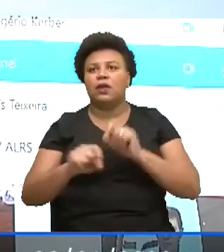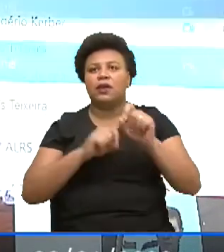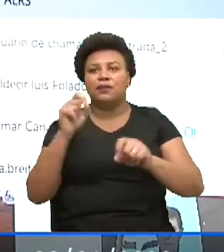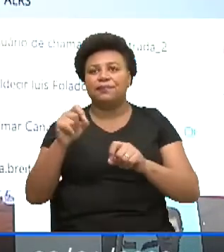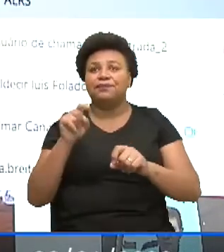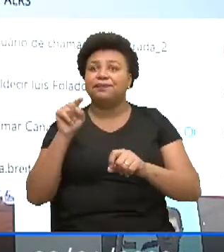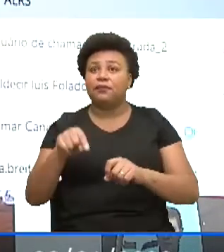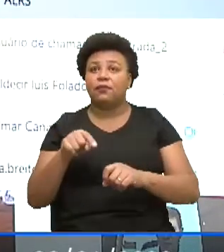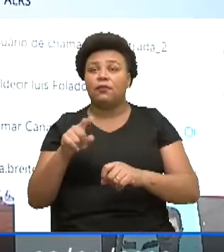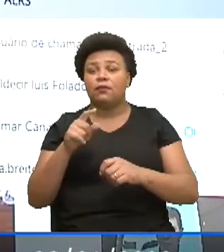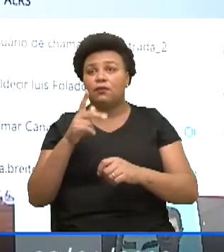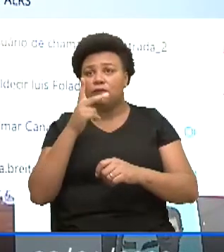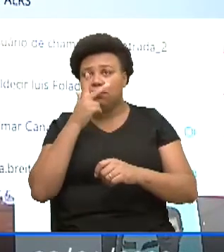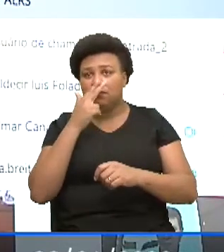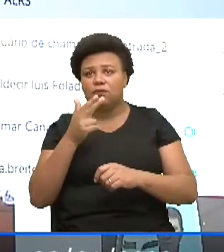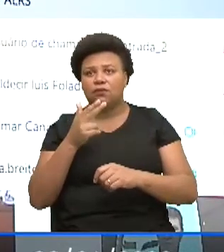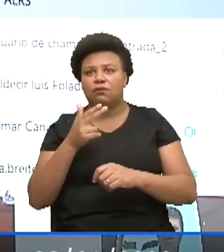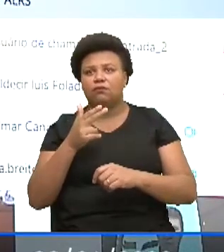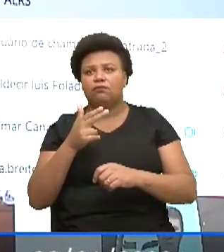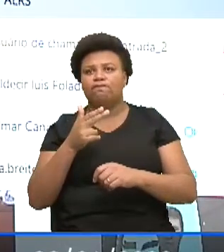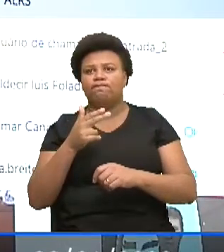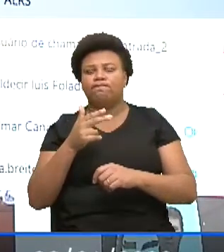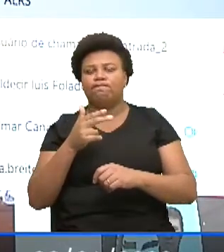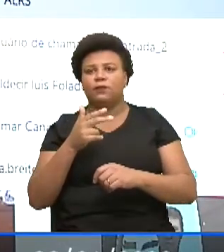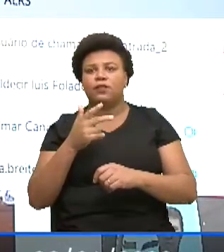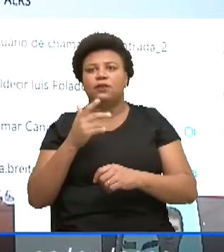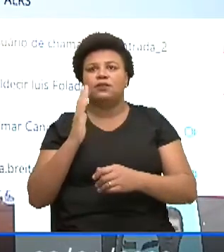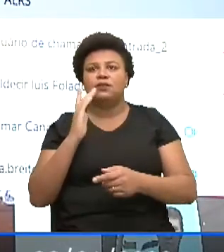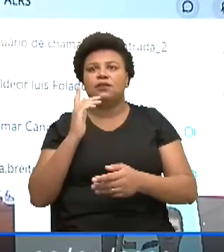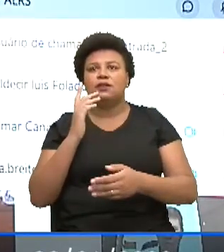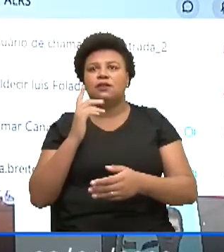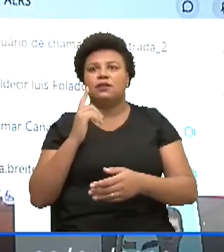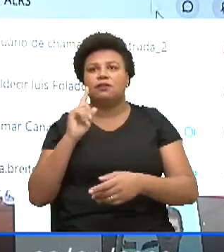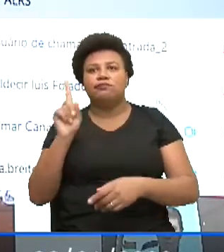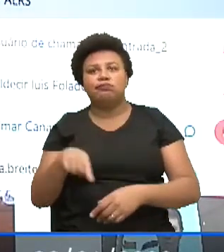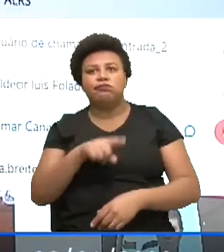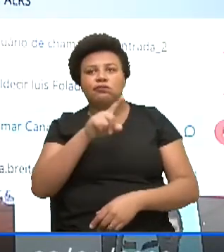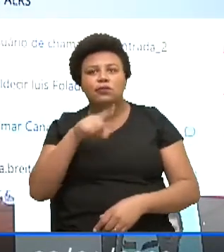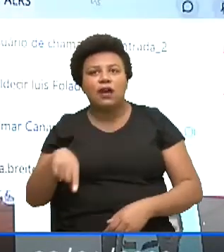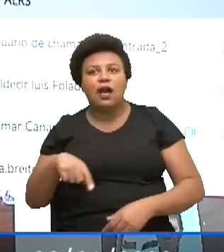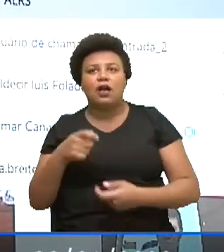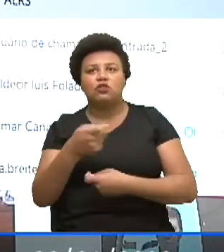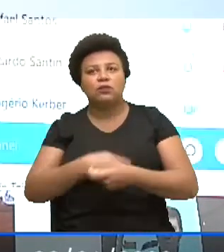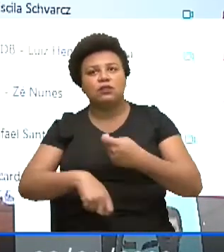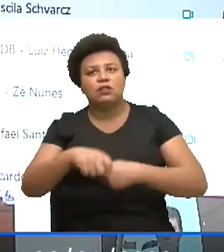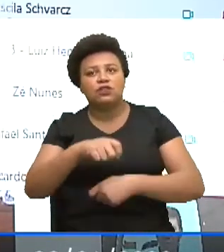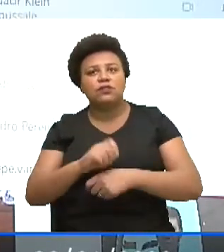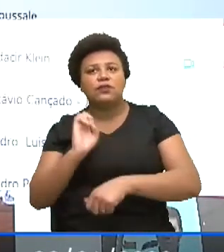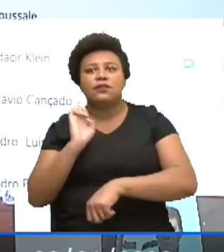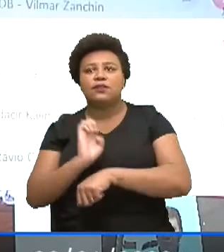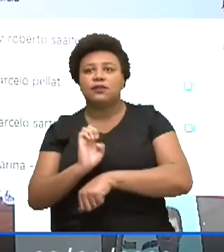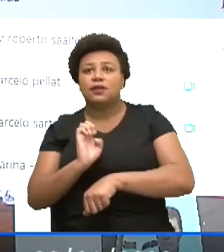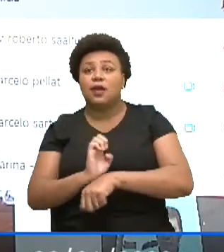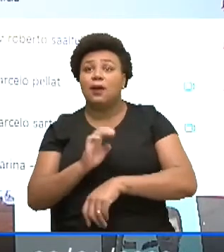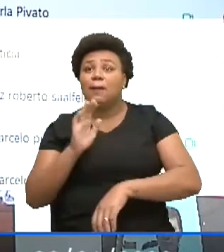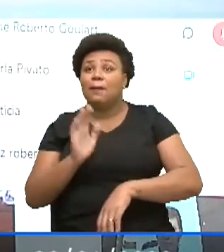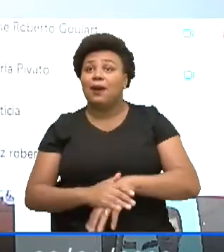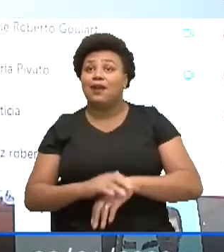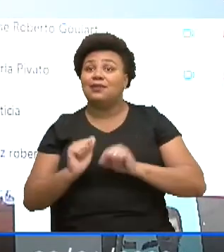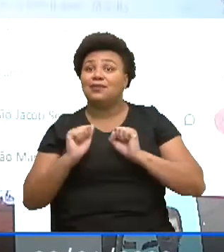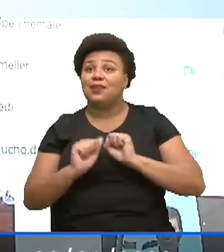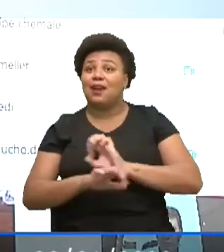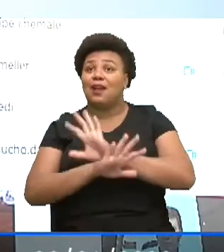das sanções administrativas estaduais. Na medida do possível, deixá-las mais